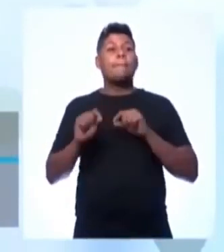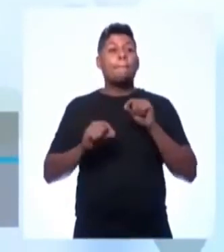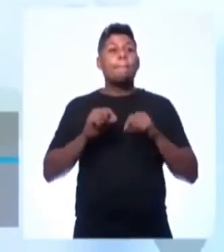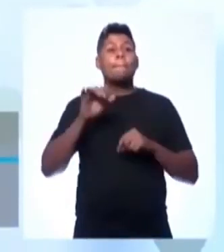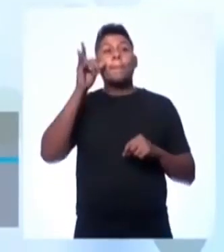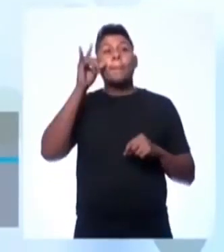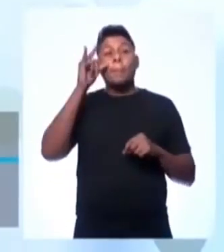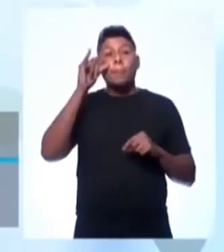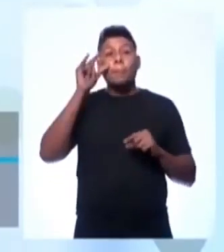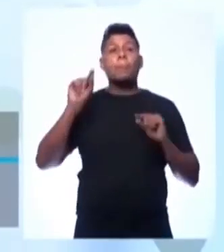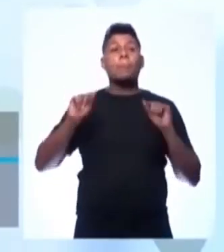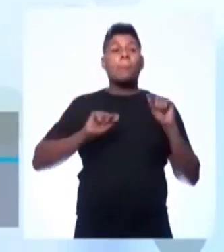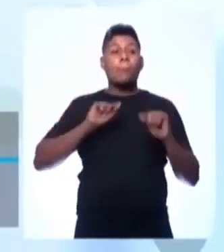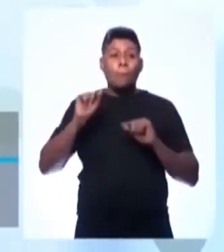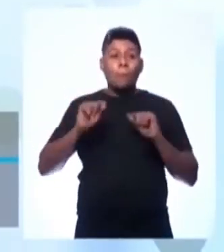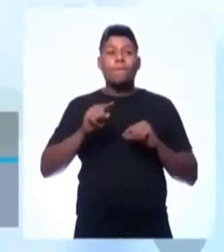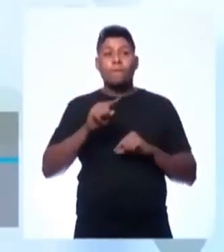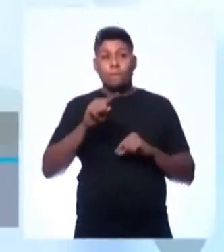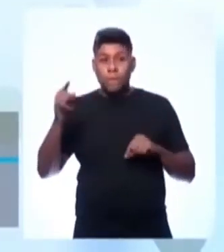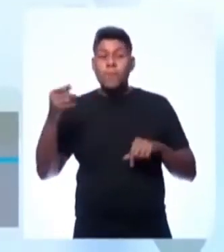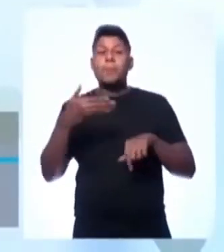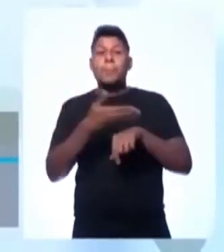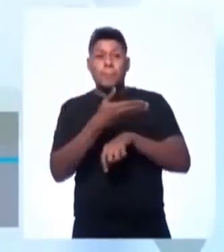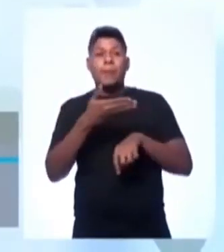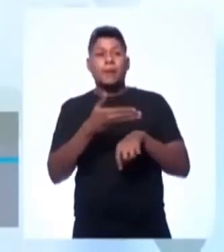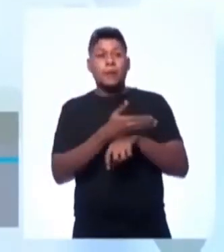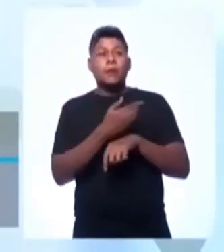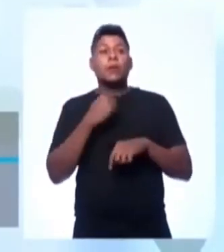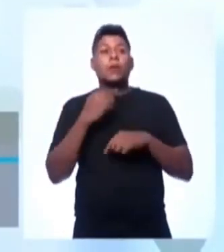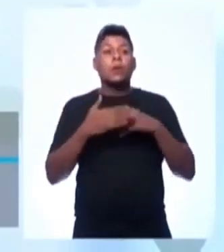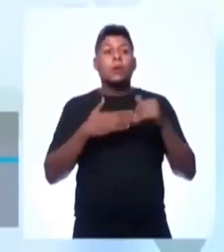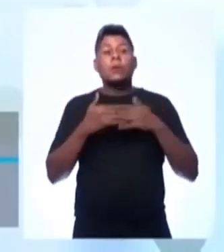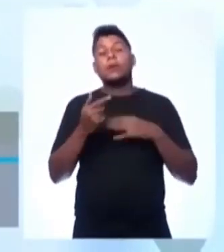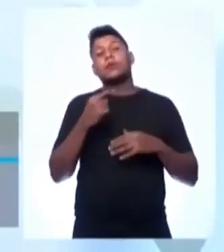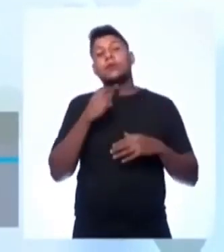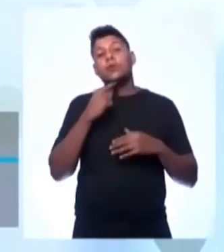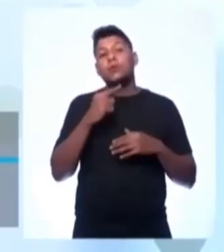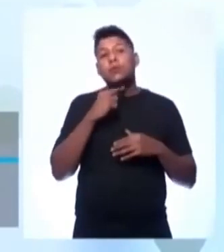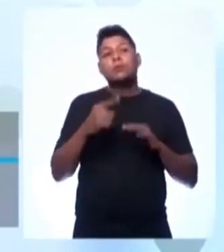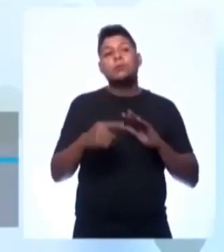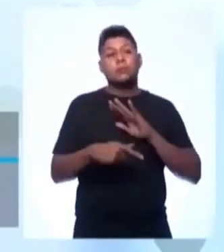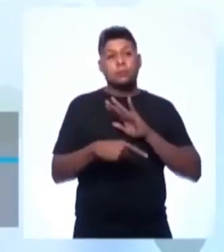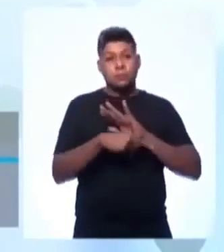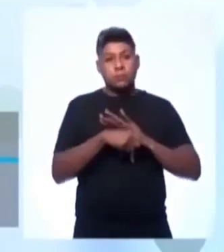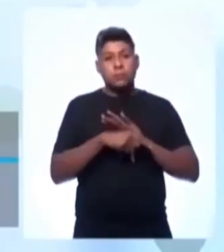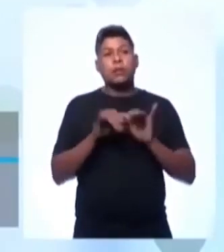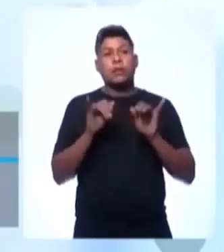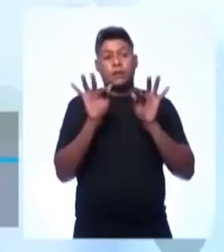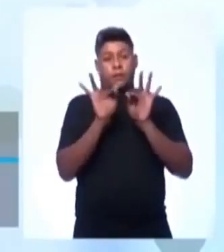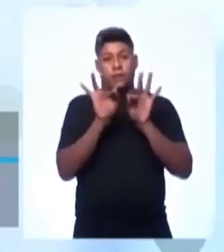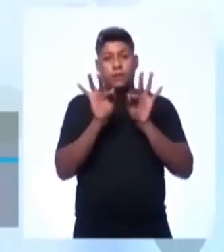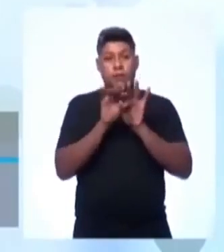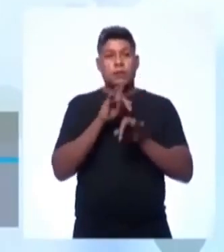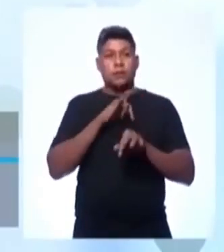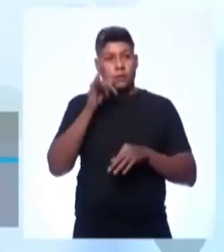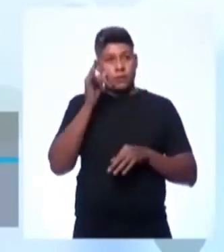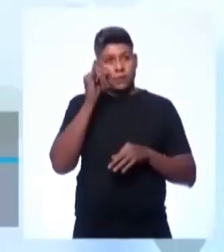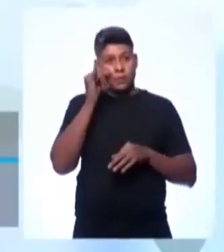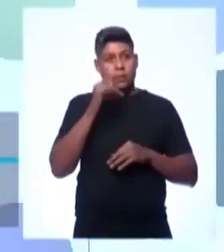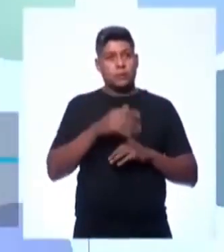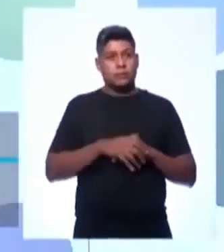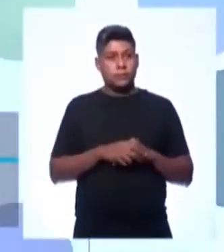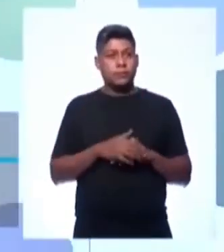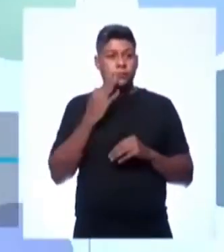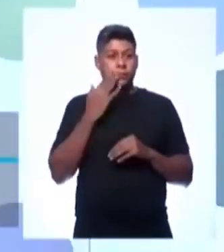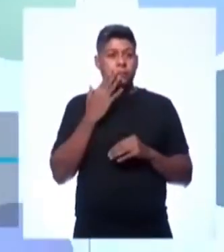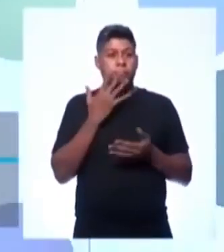Instagram da gente lá, para eles participar lá, qualquer dúvida também, né, com relação à física, estamos lá no Instagram também, né? Beleza. Não esqueça de